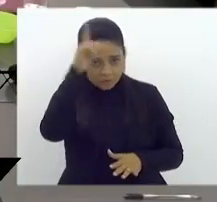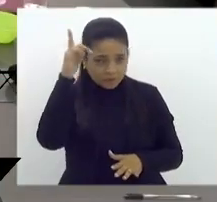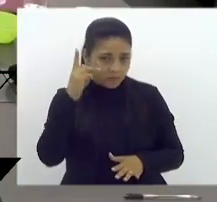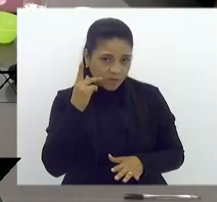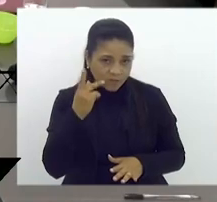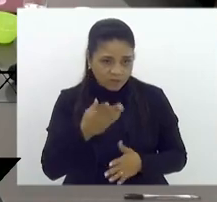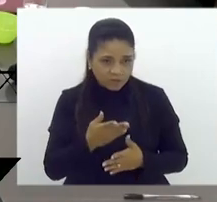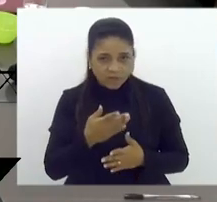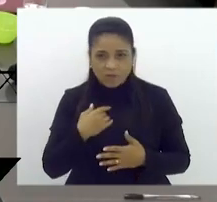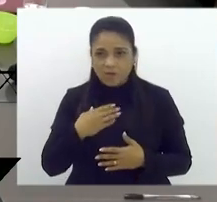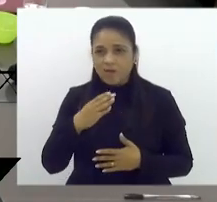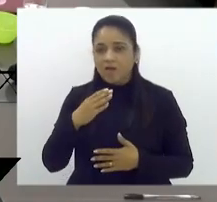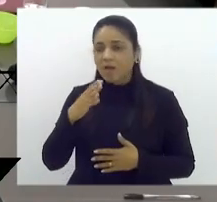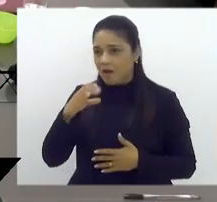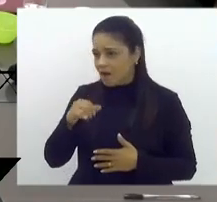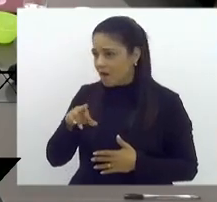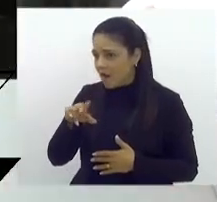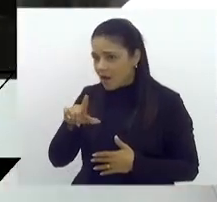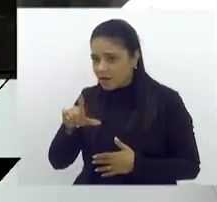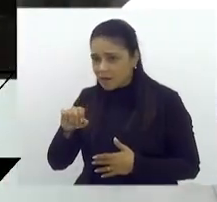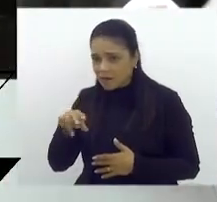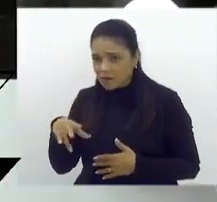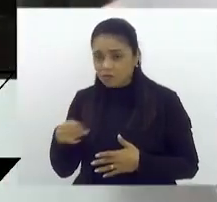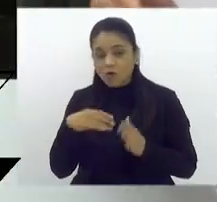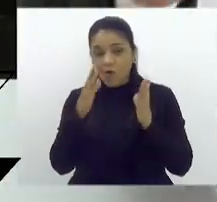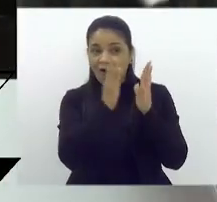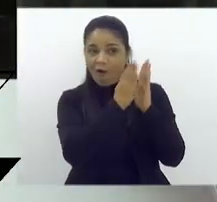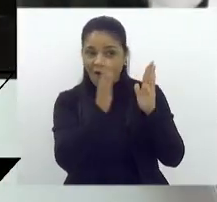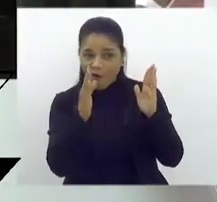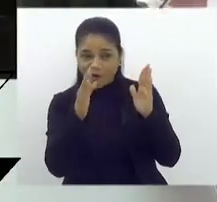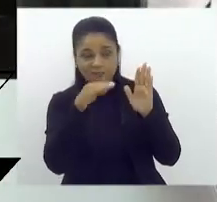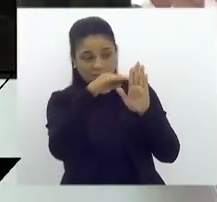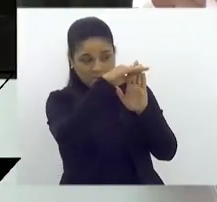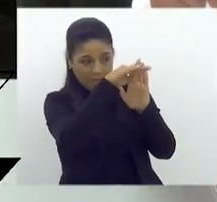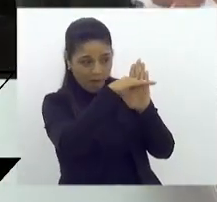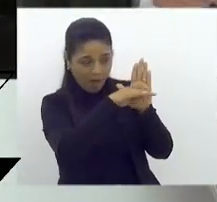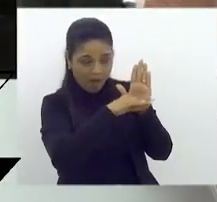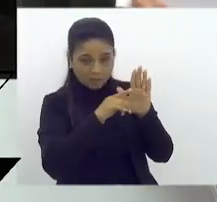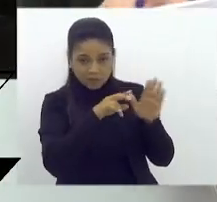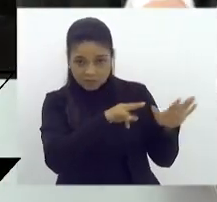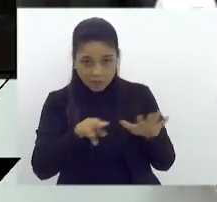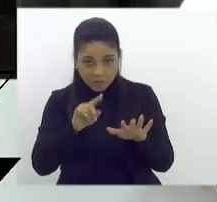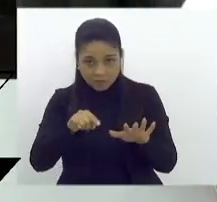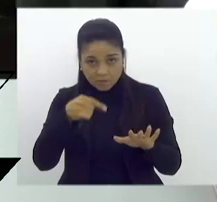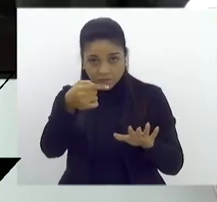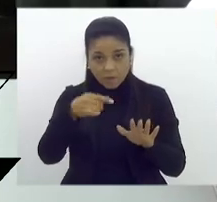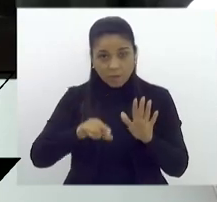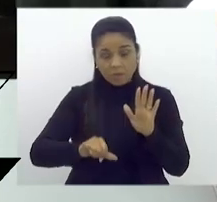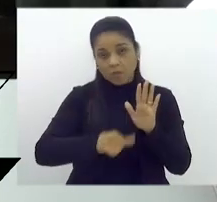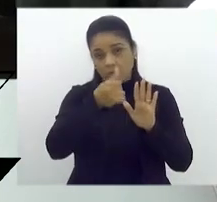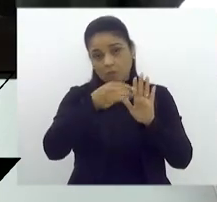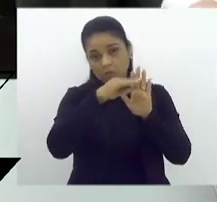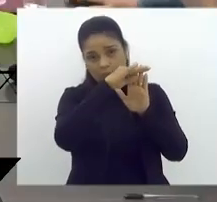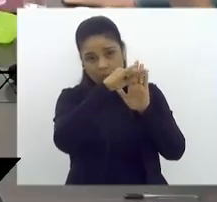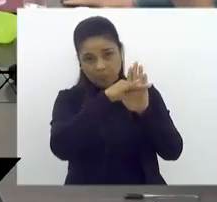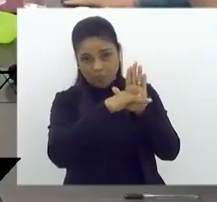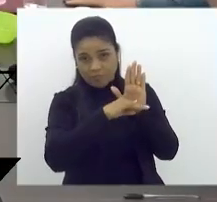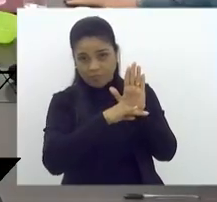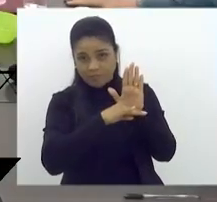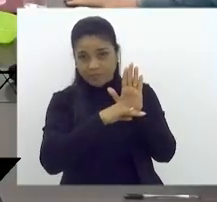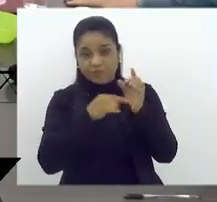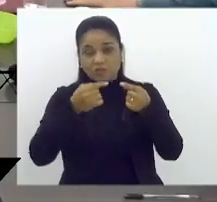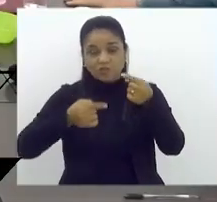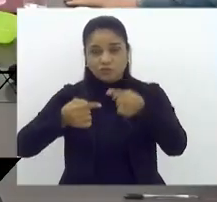Ô, Carlinhos, deputado Luiz Paulo, questão de ordem da próxima pauta. Projeto número 1 da pauta, essa discussão, depois de já